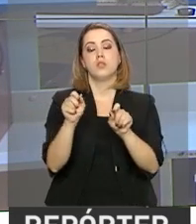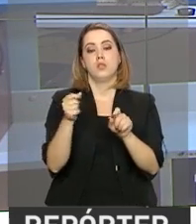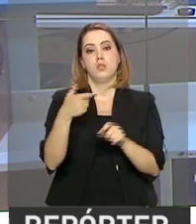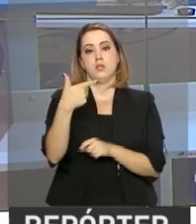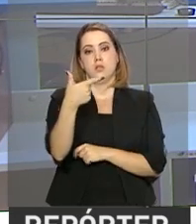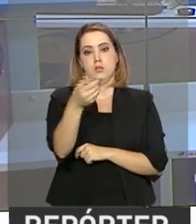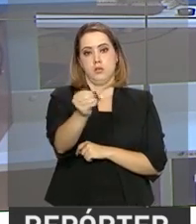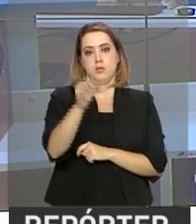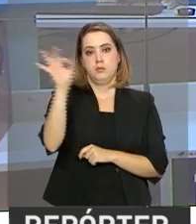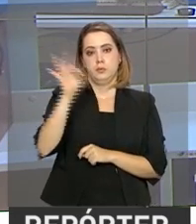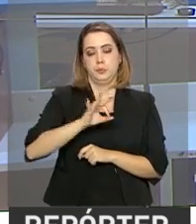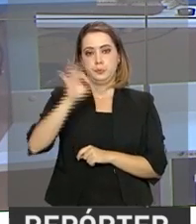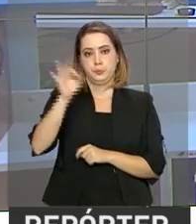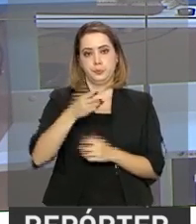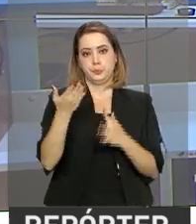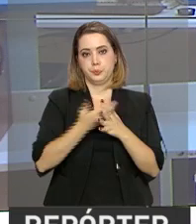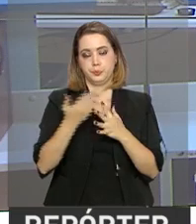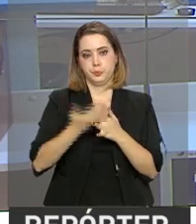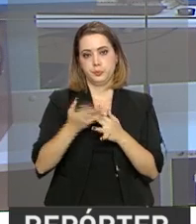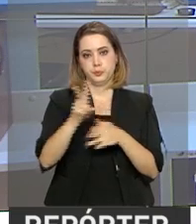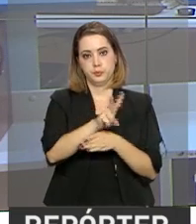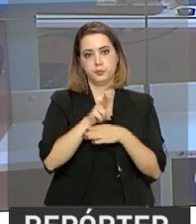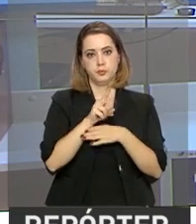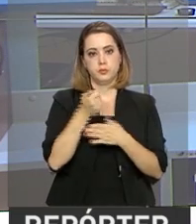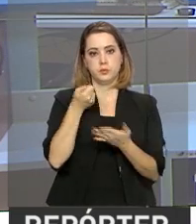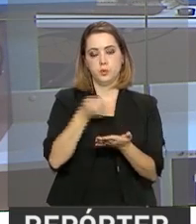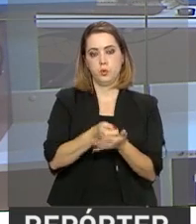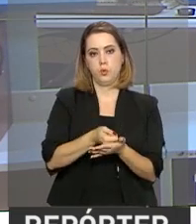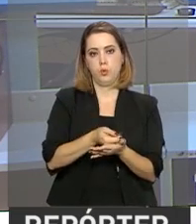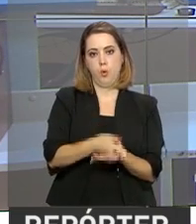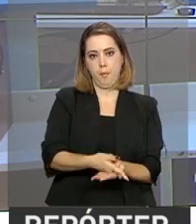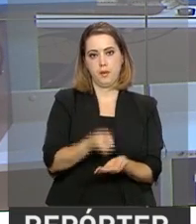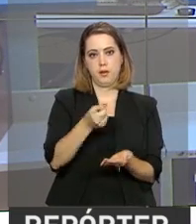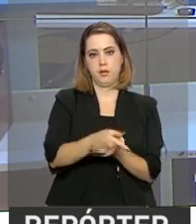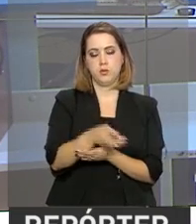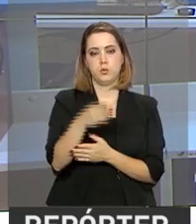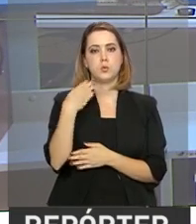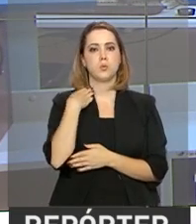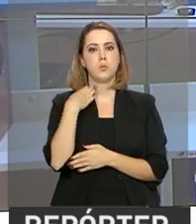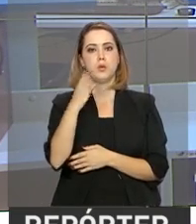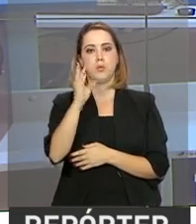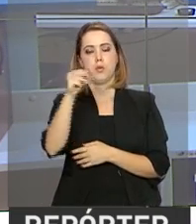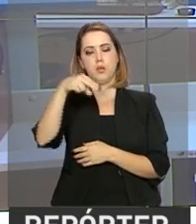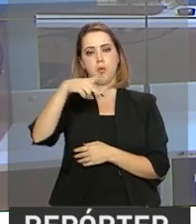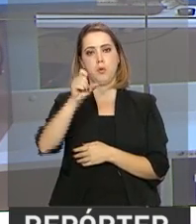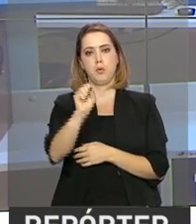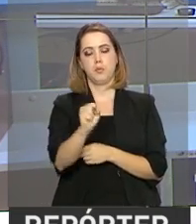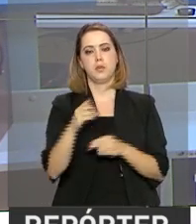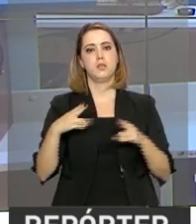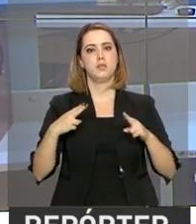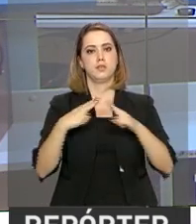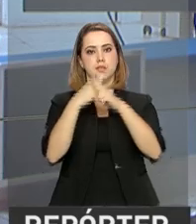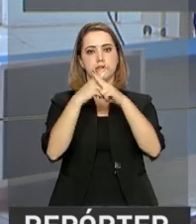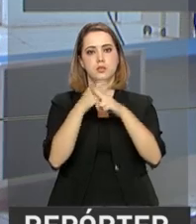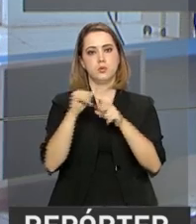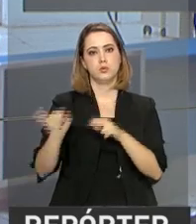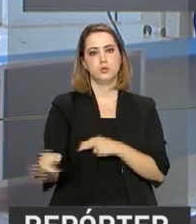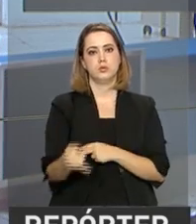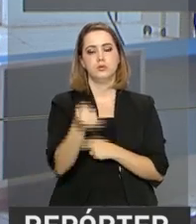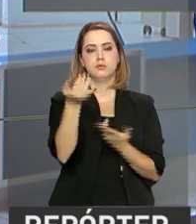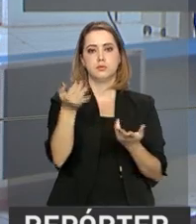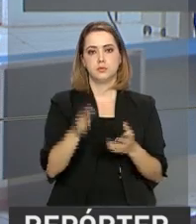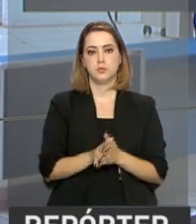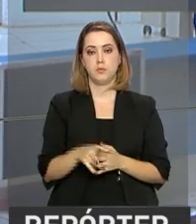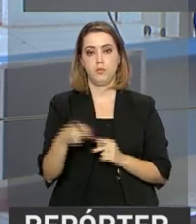valer até 20% do financiamento e serão comprados pelo BNDS Caixa Econômica Federal com juros de mercado